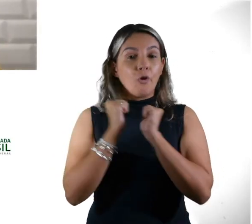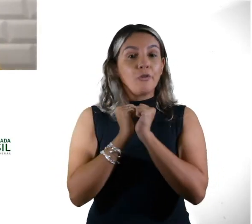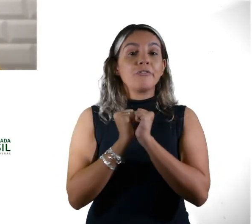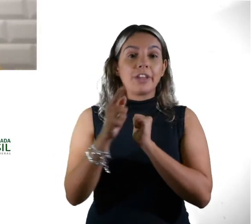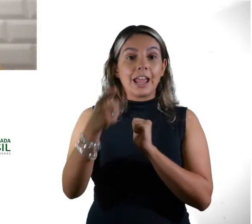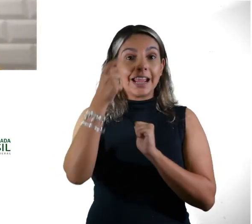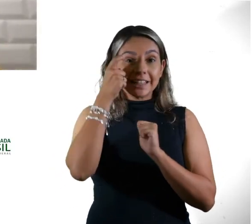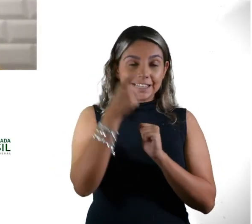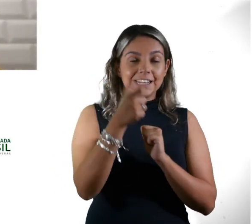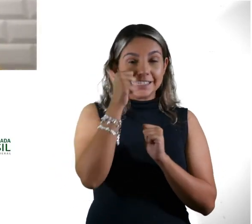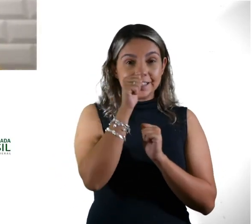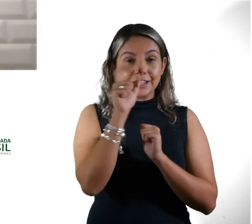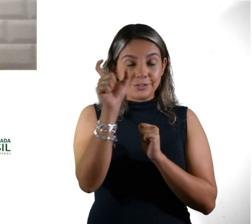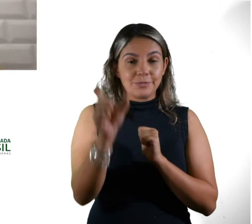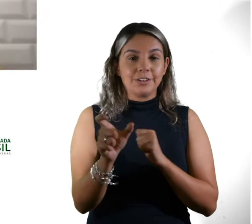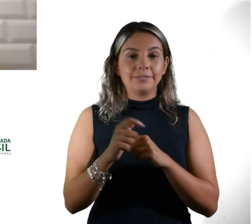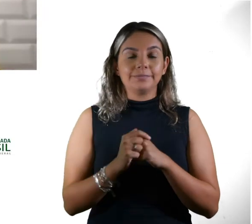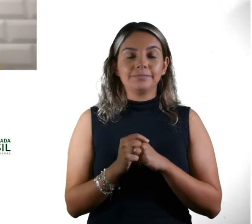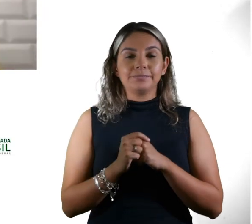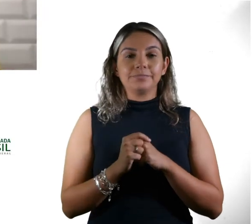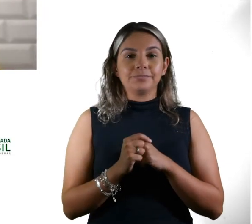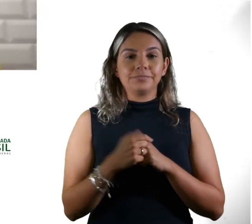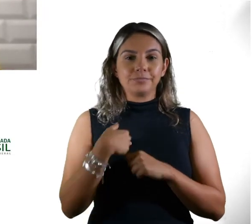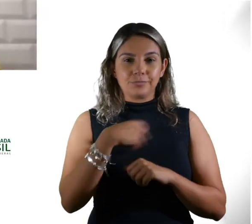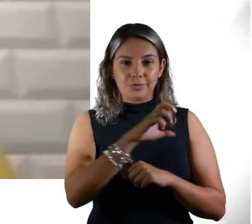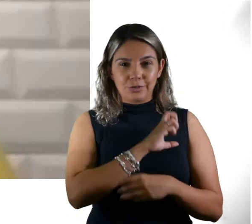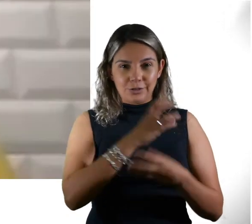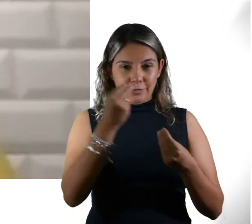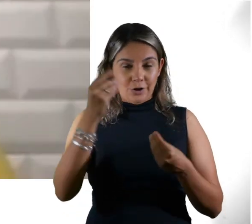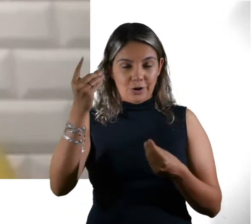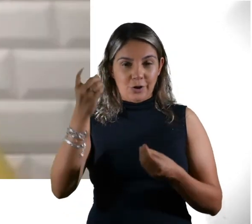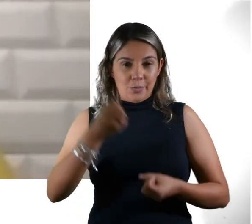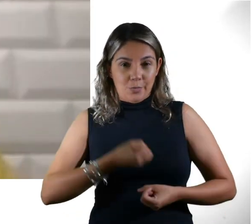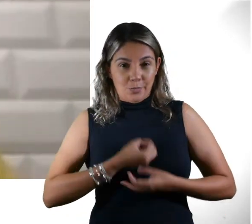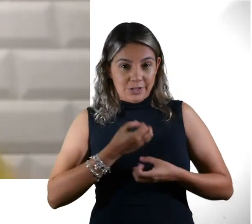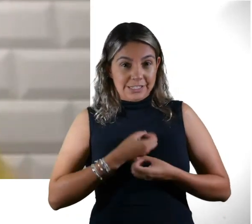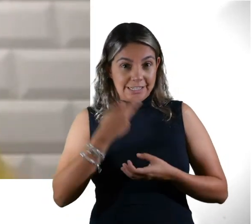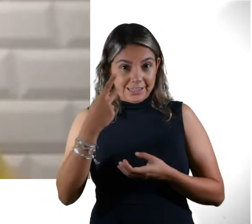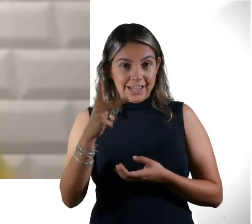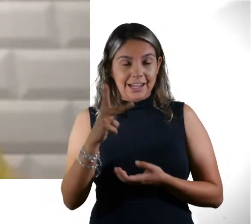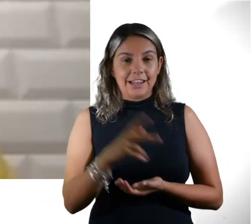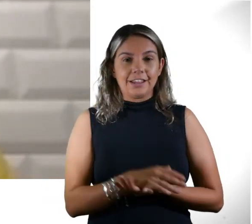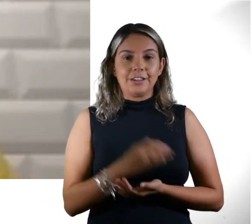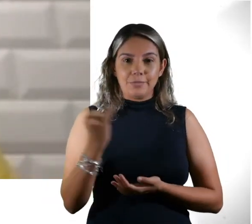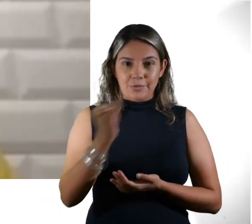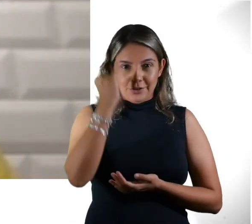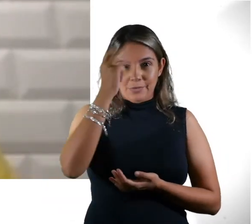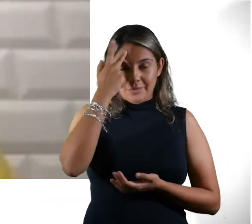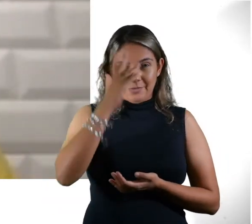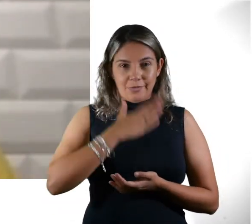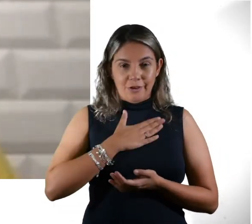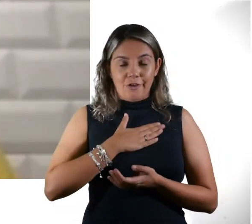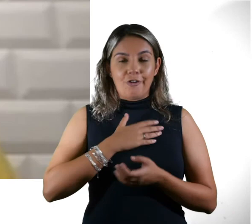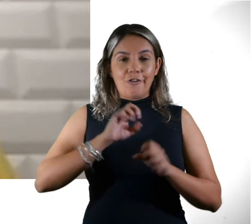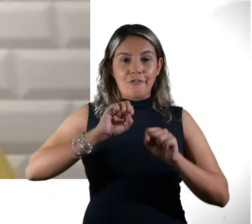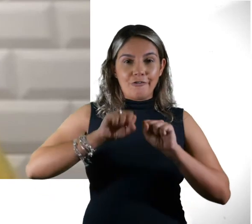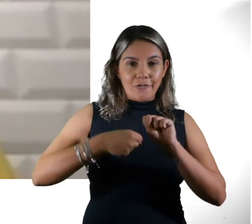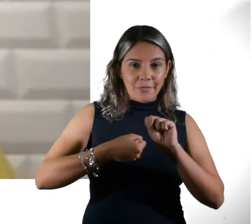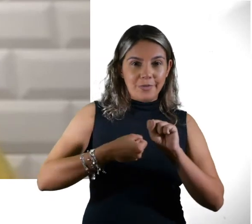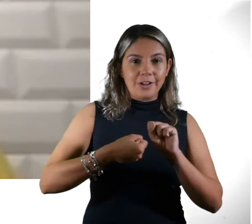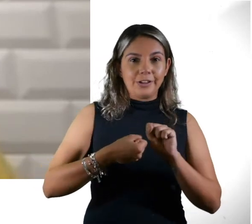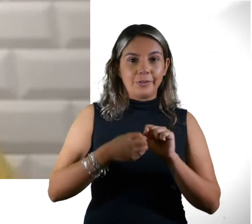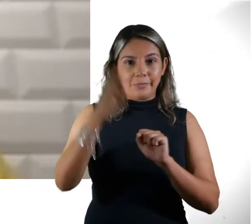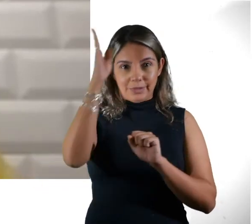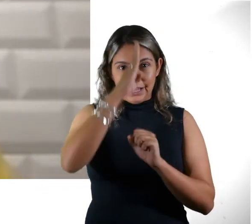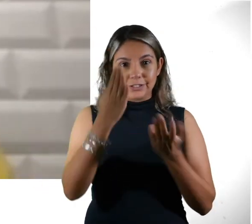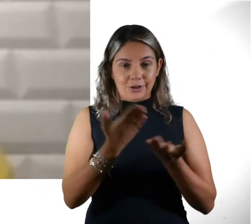figura interessantíssima, eu gosto muito da poesia dela, também foi uma poesia importante para a minha formação, está publicada no